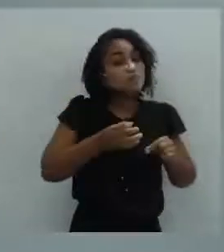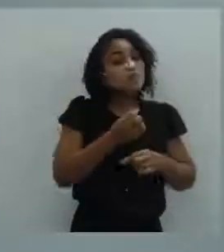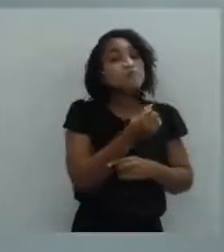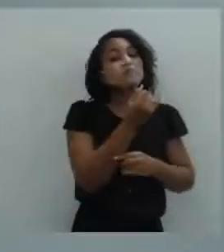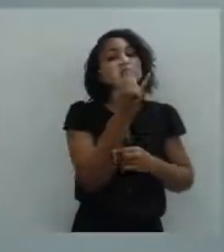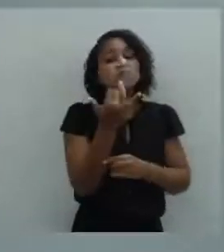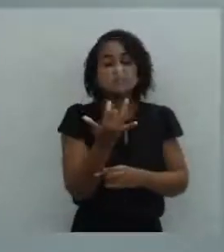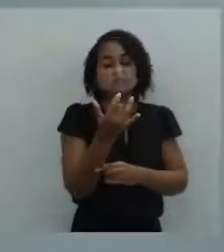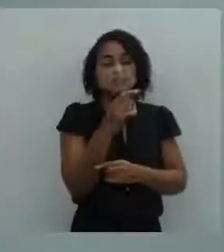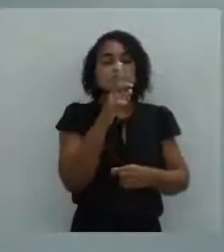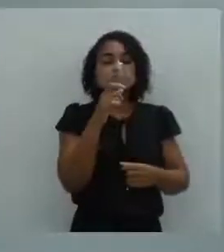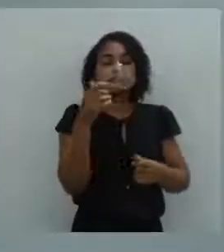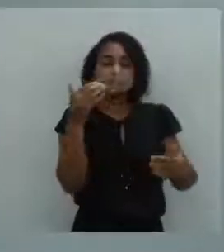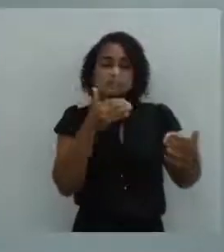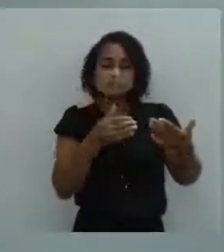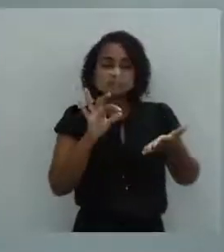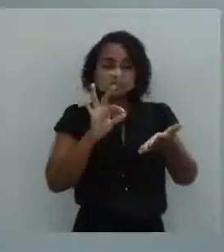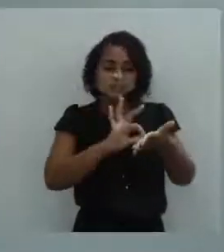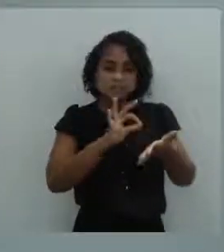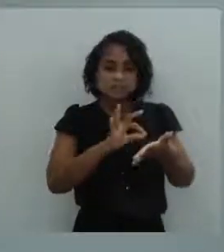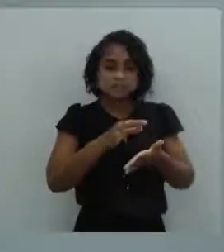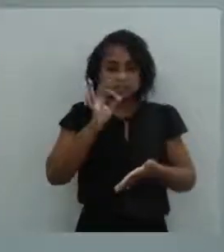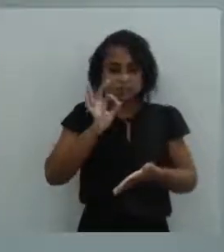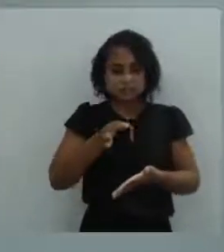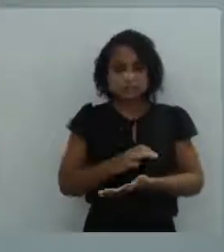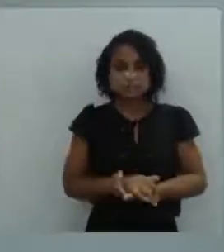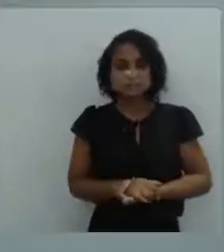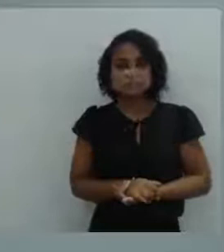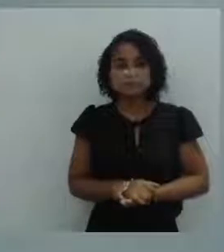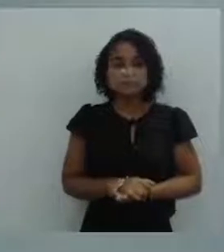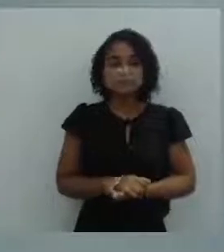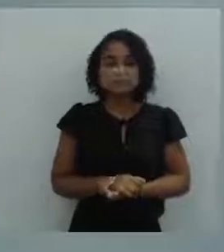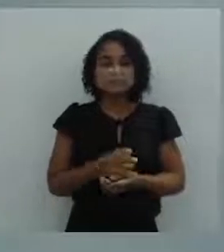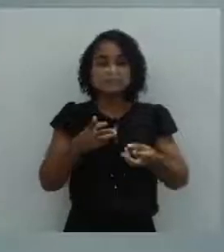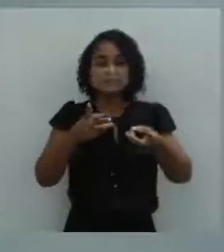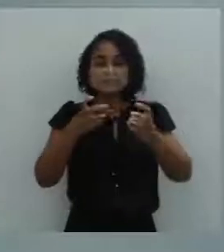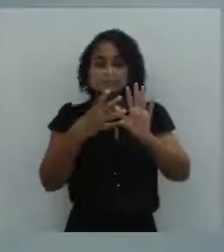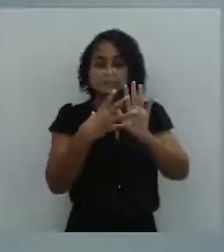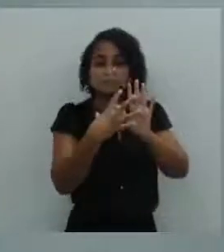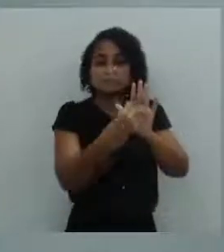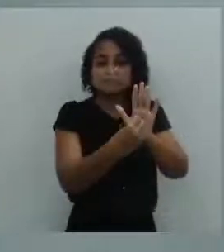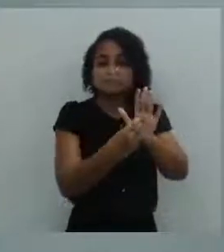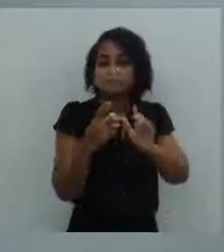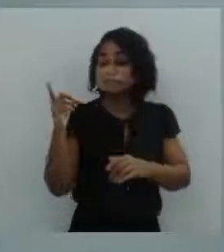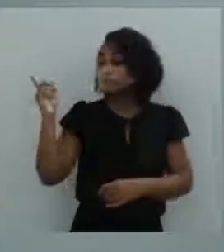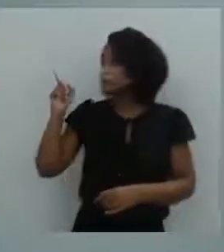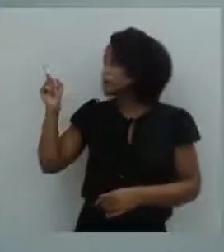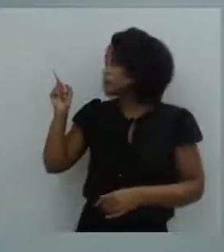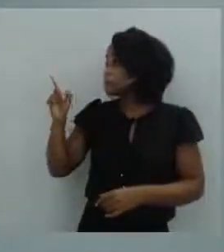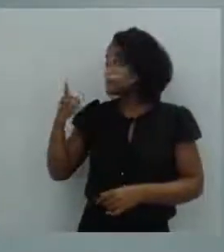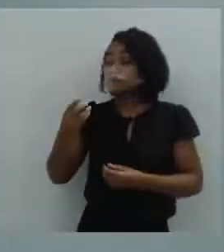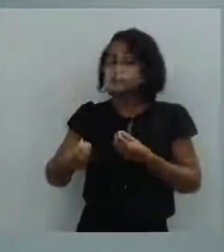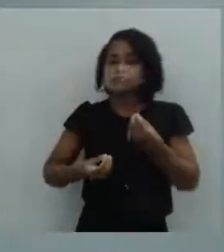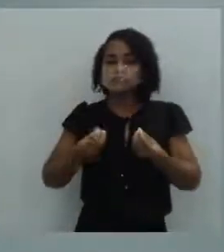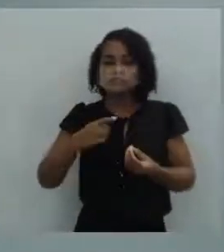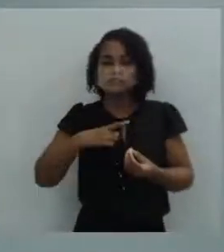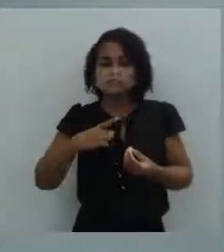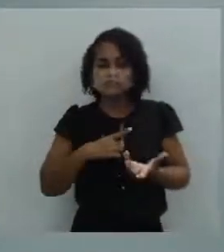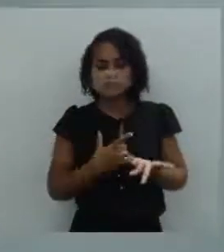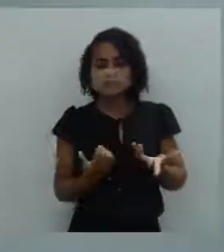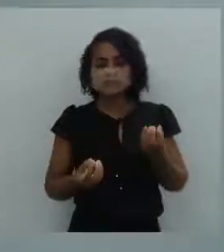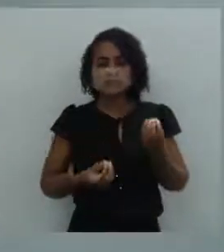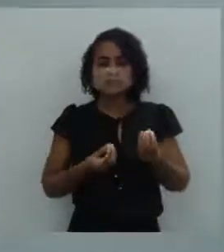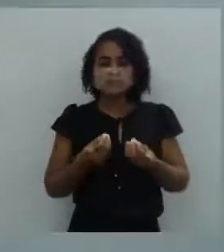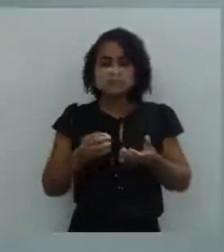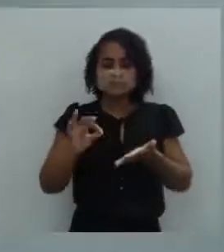quantas pessoas assinaram, tá? Passando um pouco, eu trouxe para vocês um exemplo verídico de um